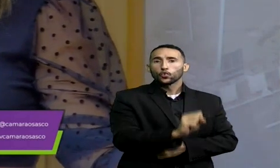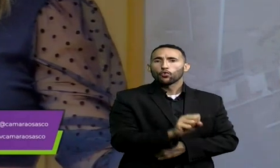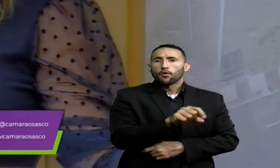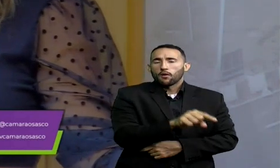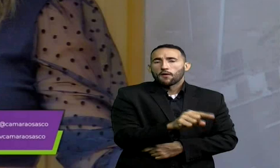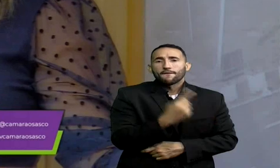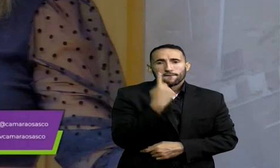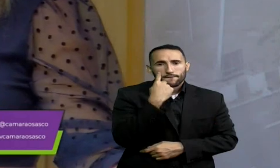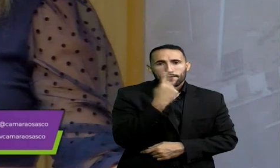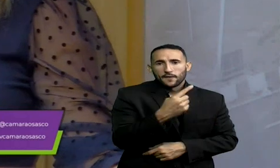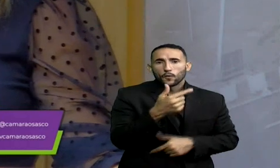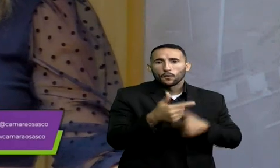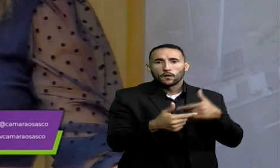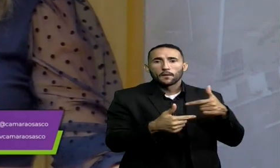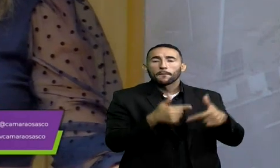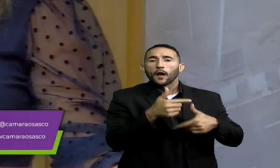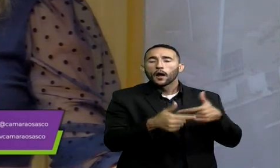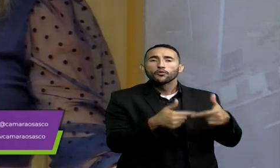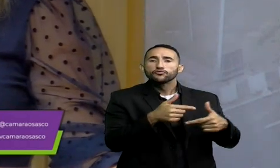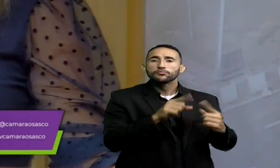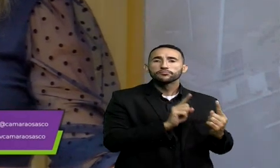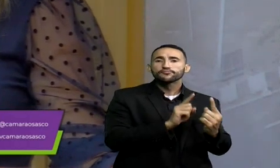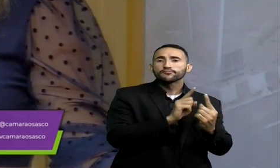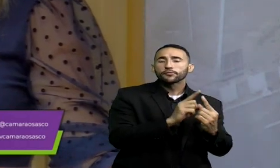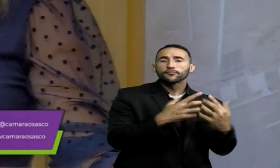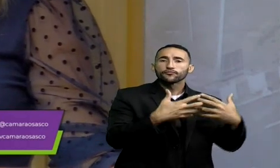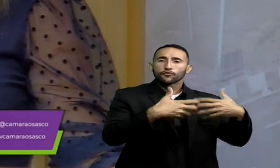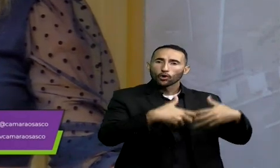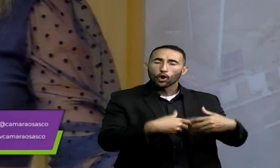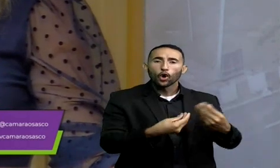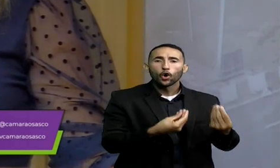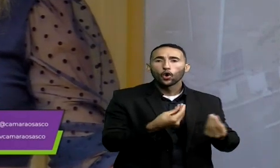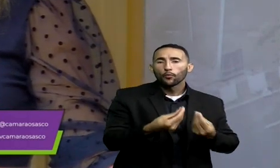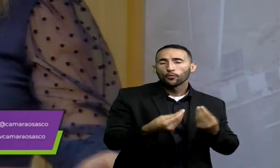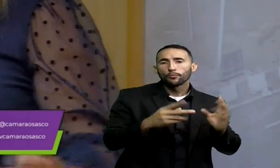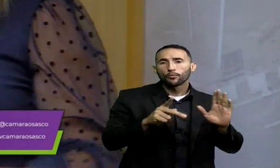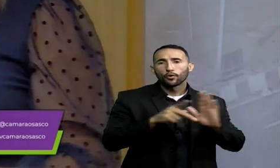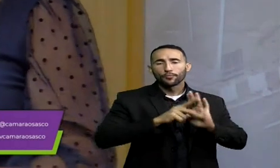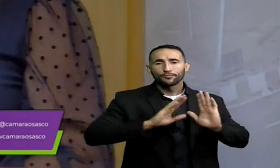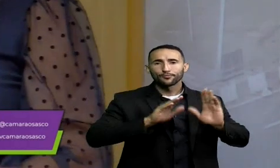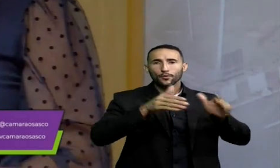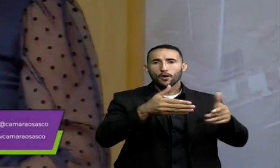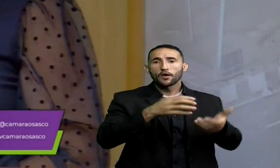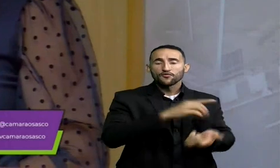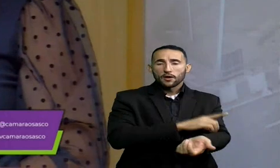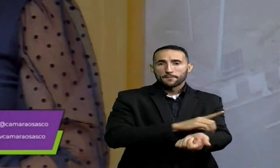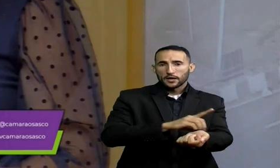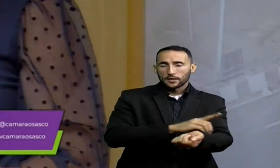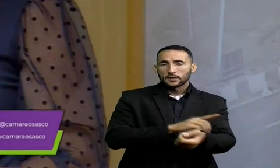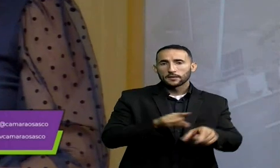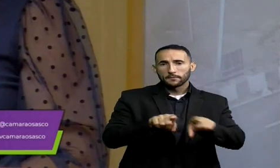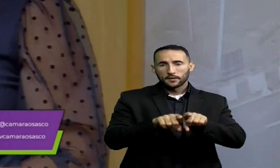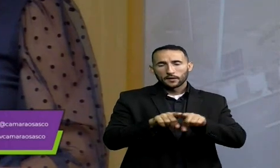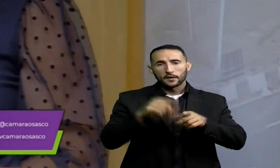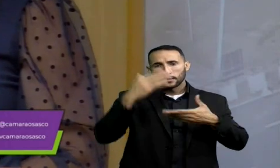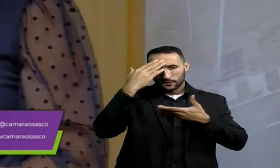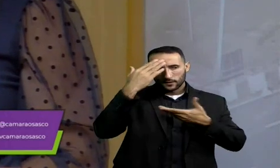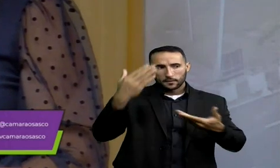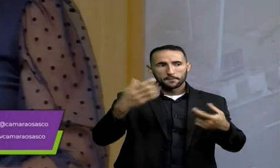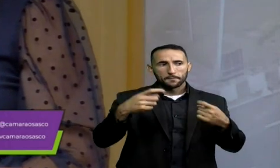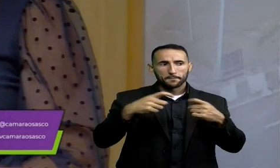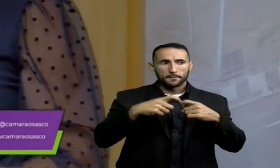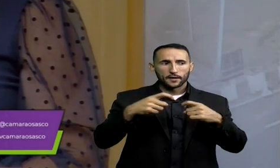em referência de diabetes agradecer também o o médico endocrinologista Dr José amando